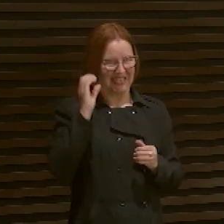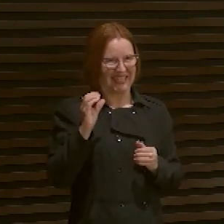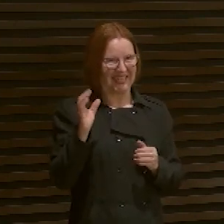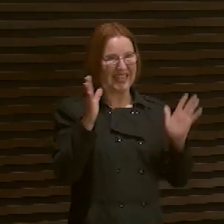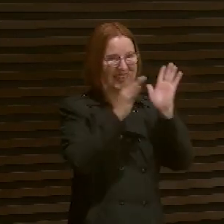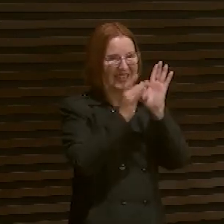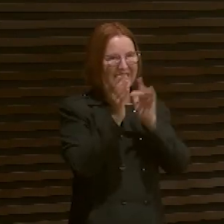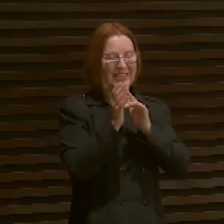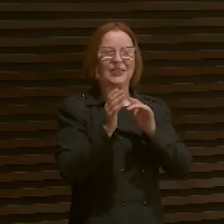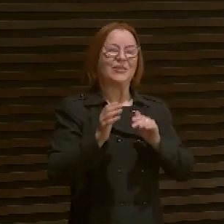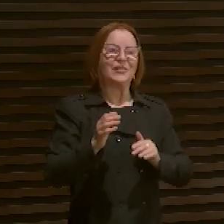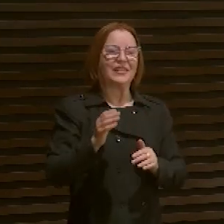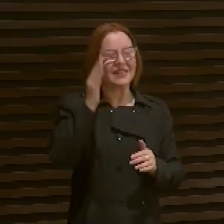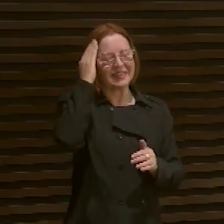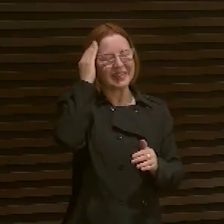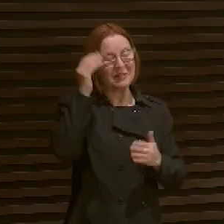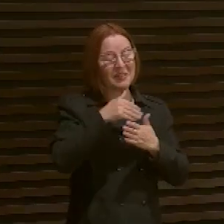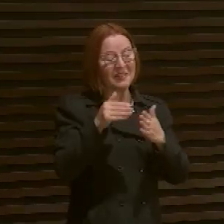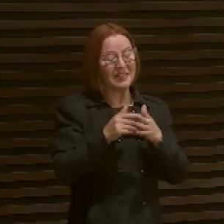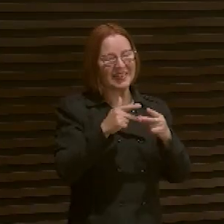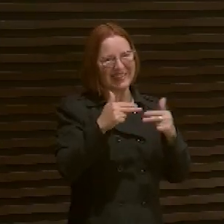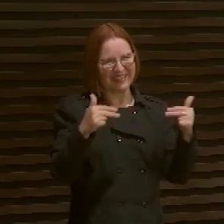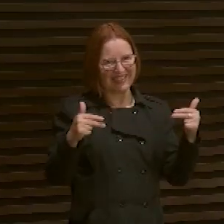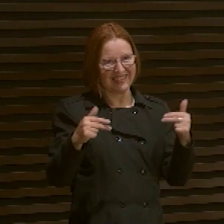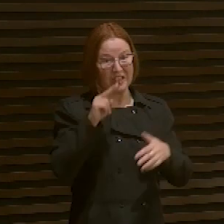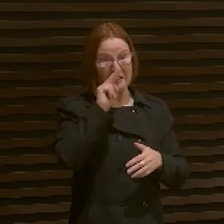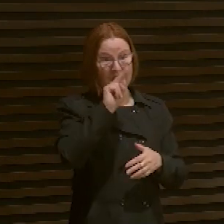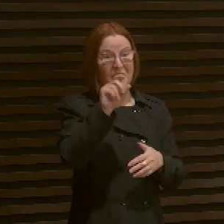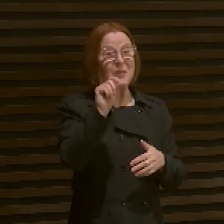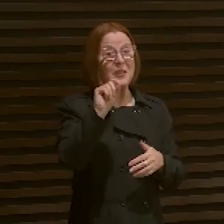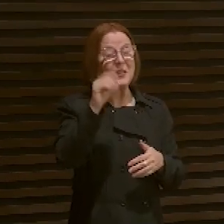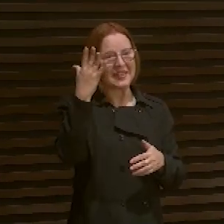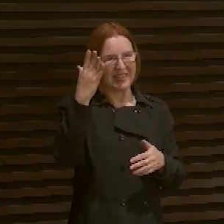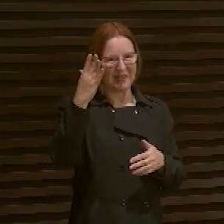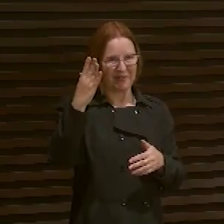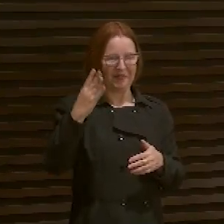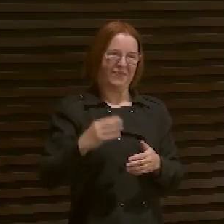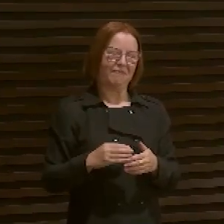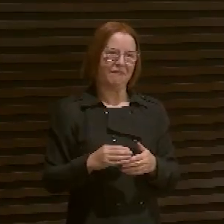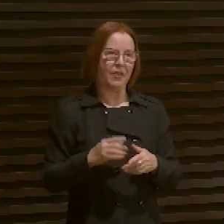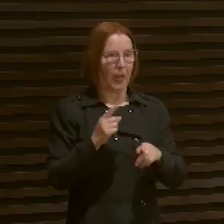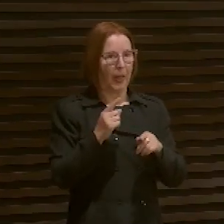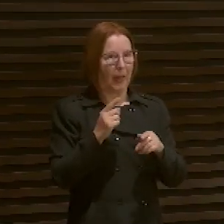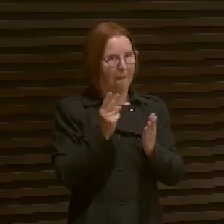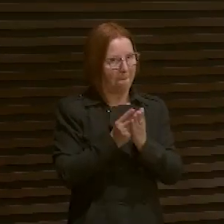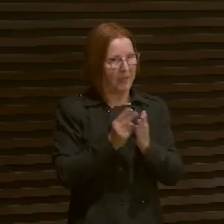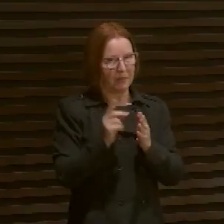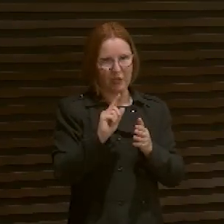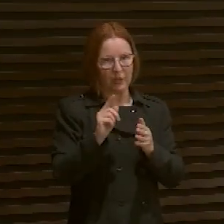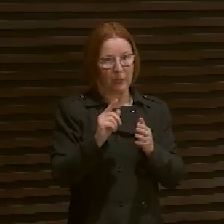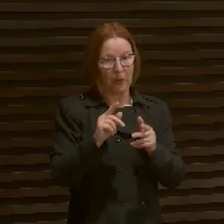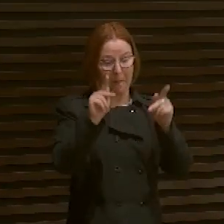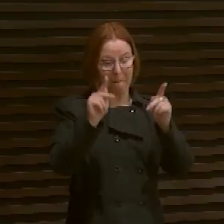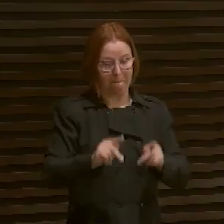Jesus, onisciente que é, estava vendo o que estava acontecendo, ainda que eles não estivessem presente com eles. E